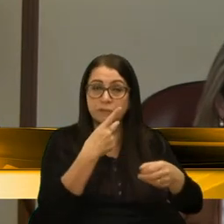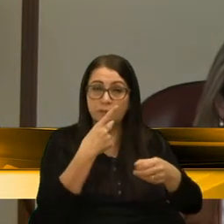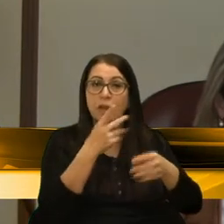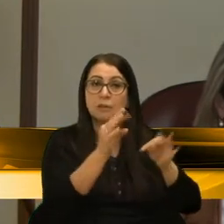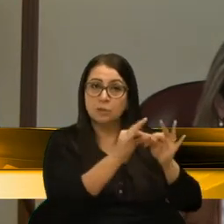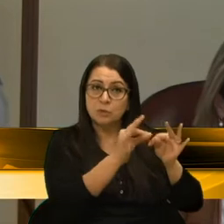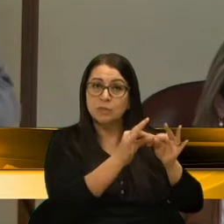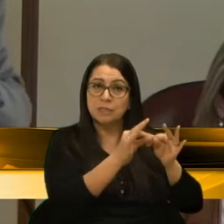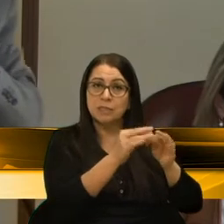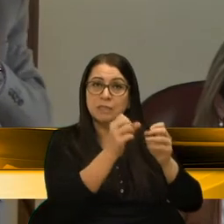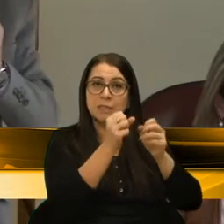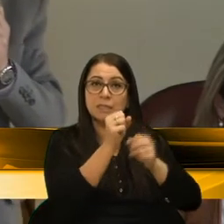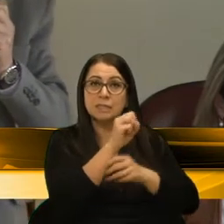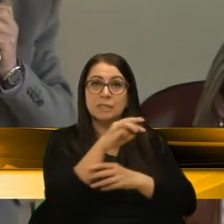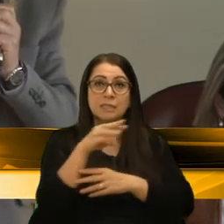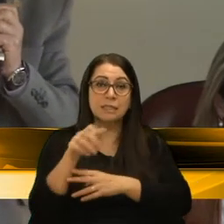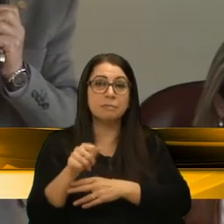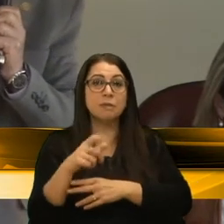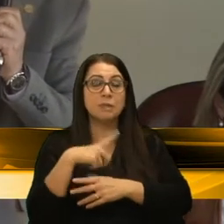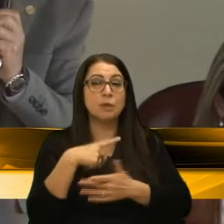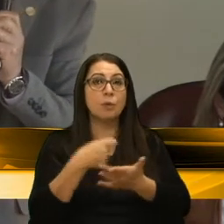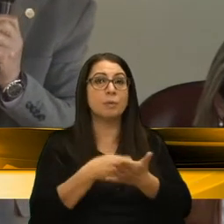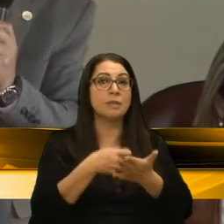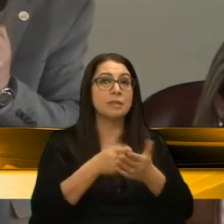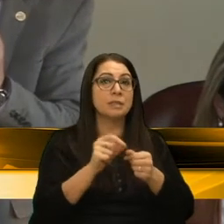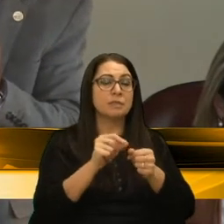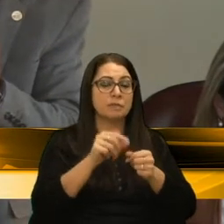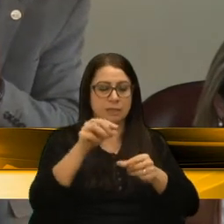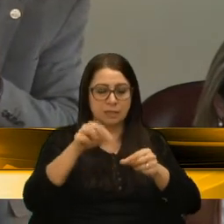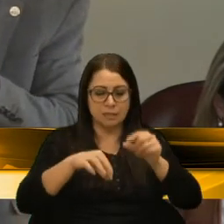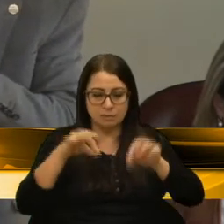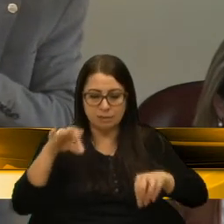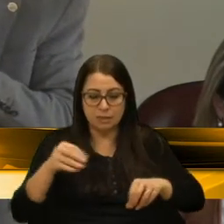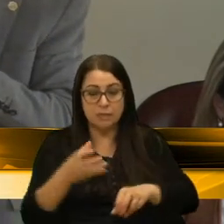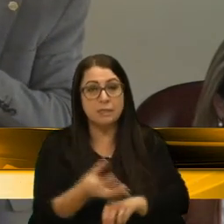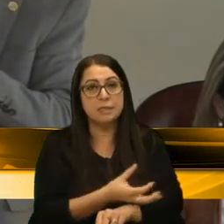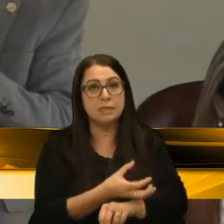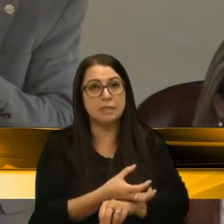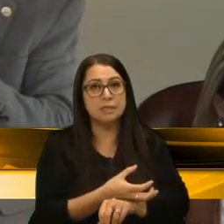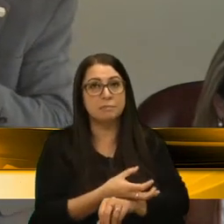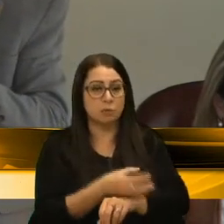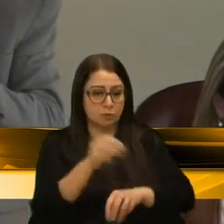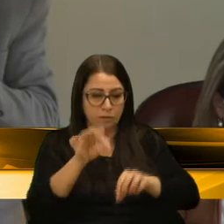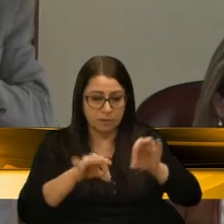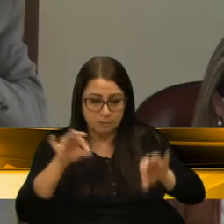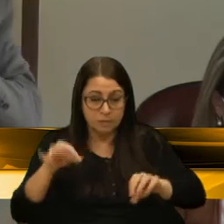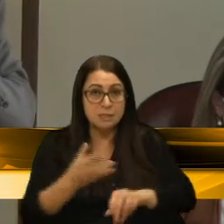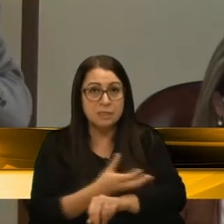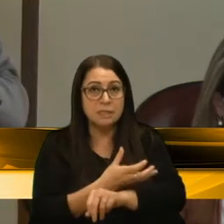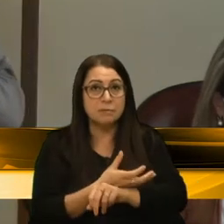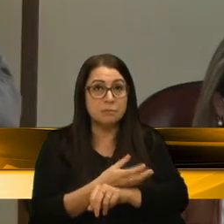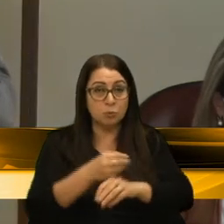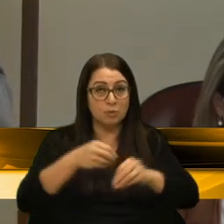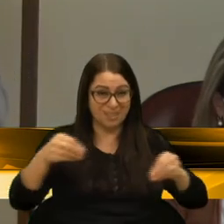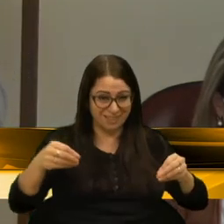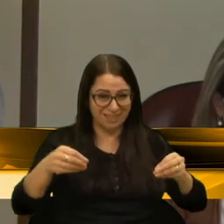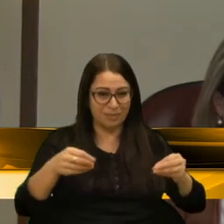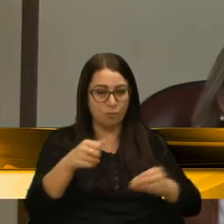técnicos lá da SEMA, mas ele tem obrigação de semear graminha. Sim, tu vai semear graminha em cima de um terreno